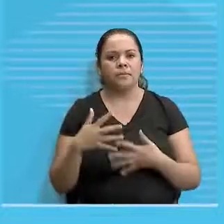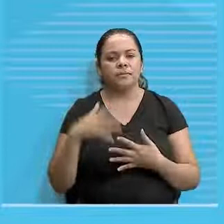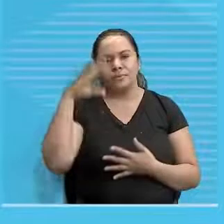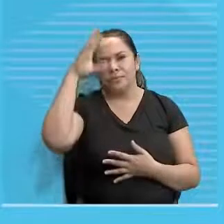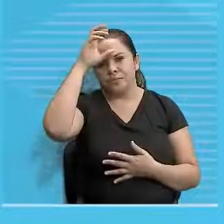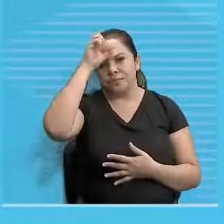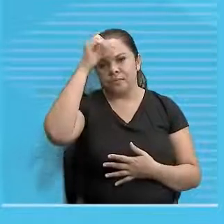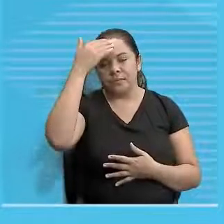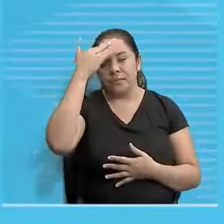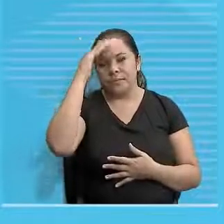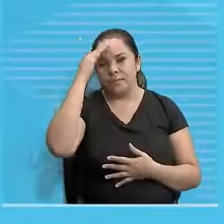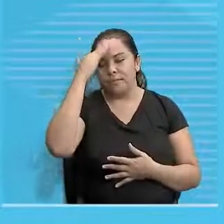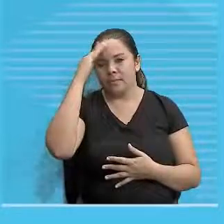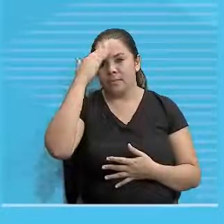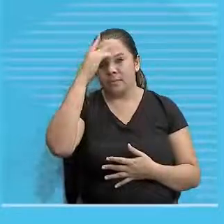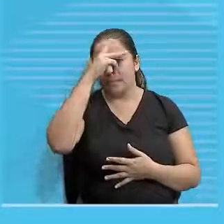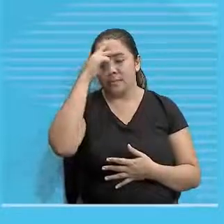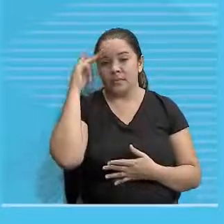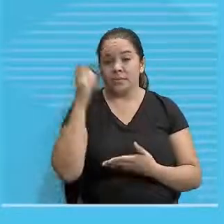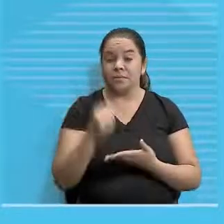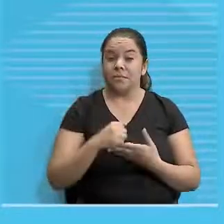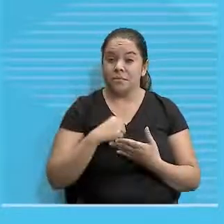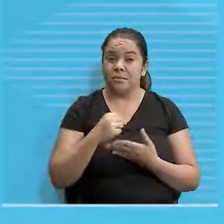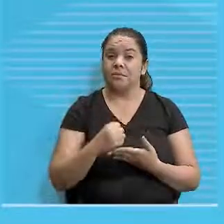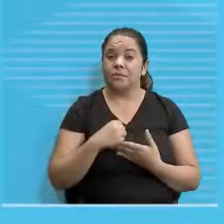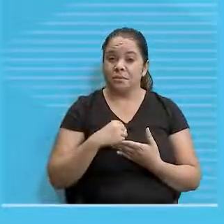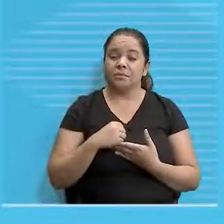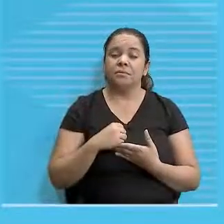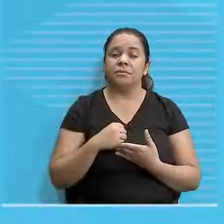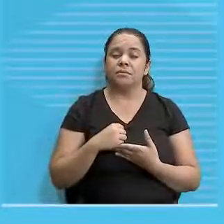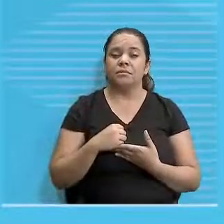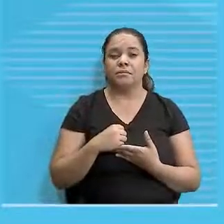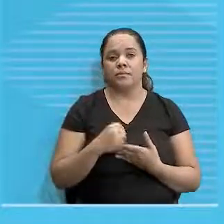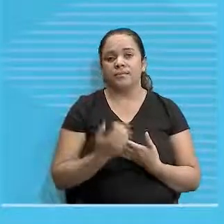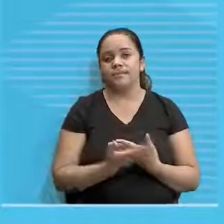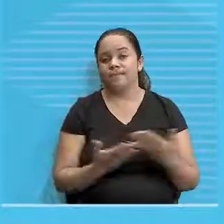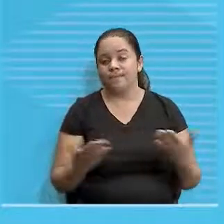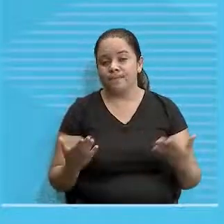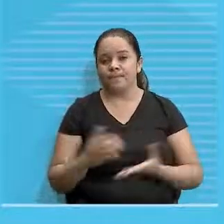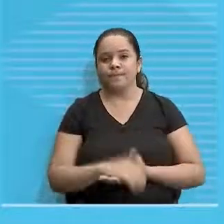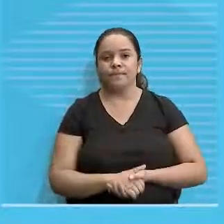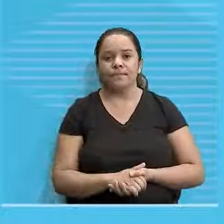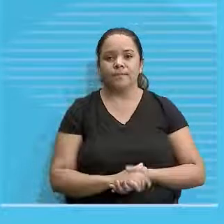que te alimenta, que cuida de ti. Depois, né, a gente